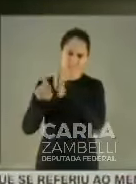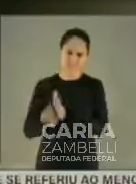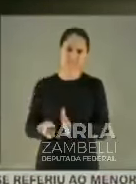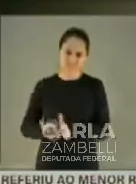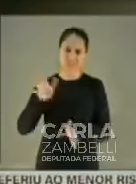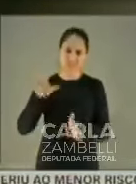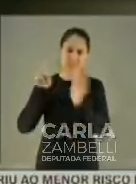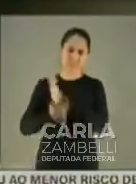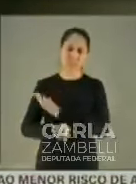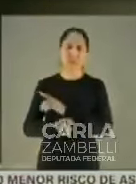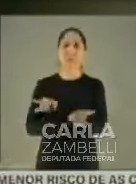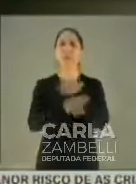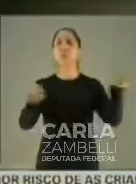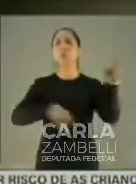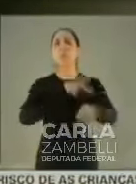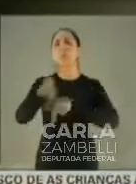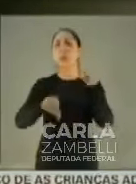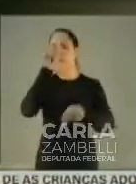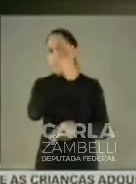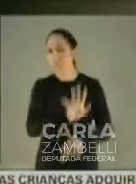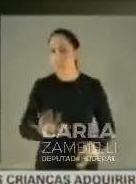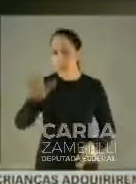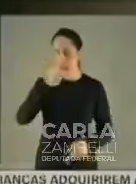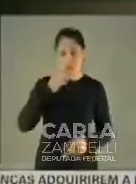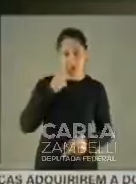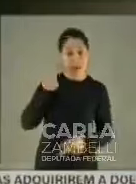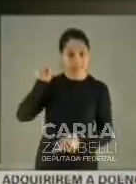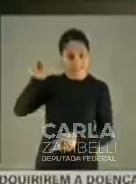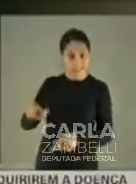à senhora, eu pergunto a todos os brasileiros,